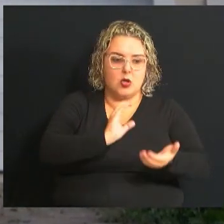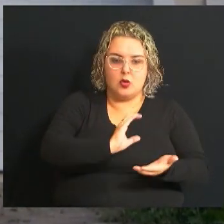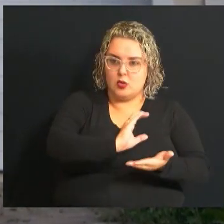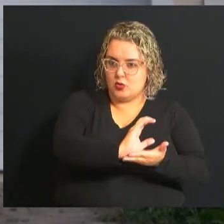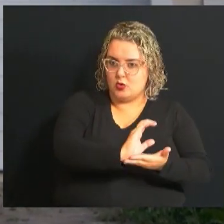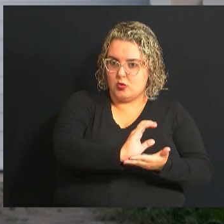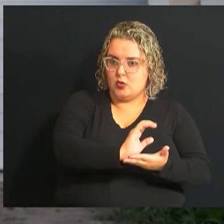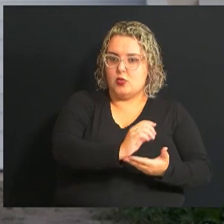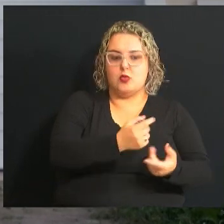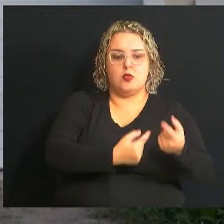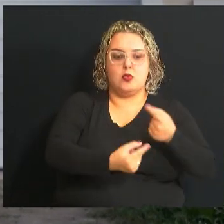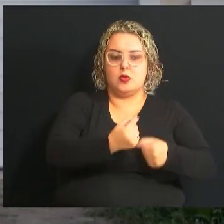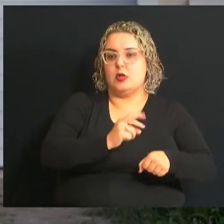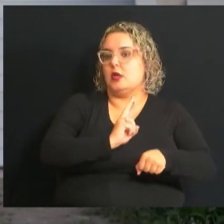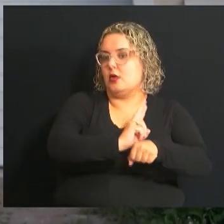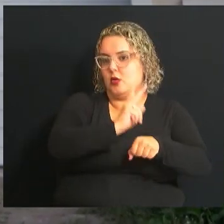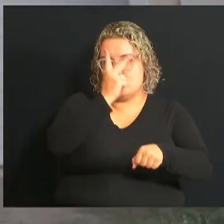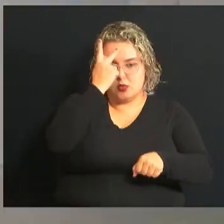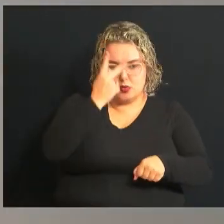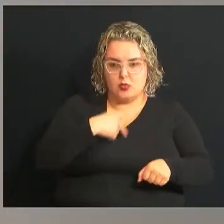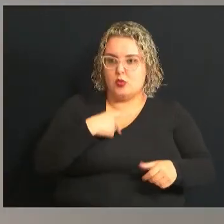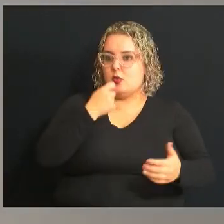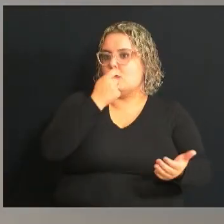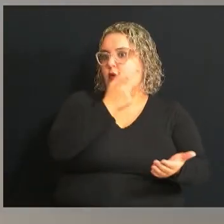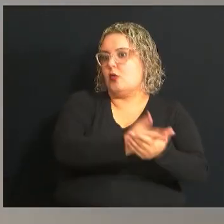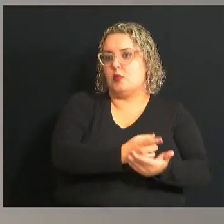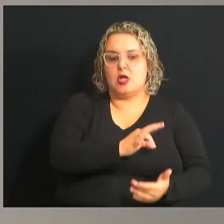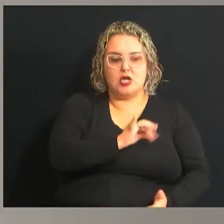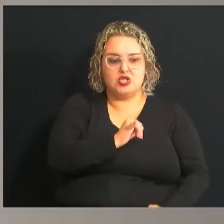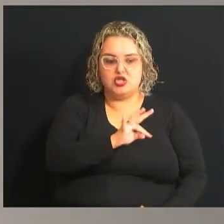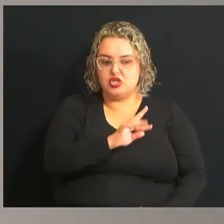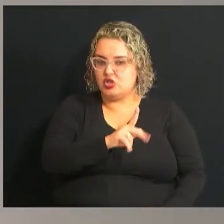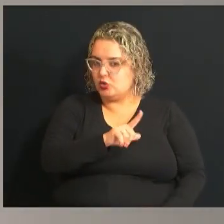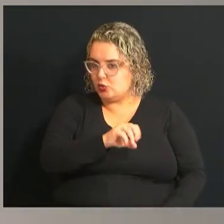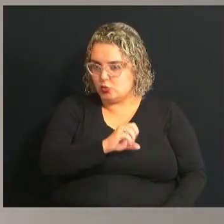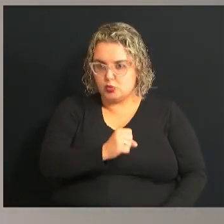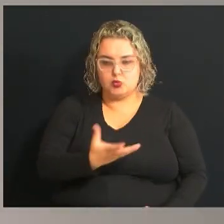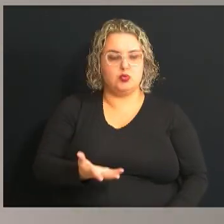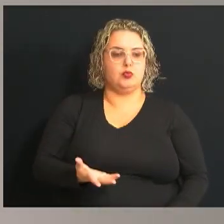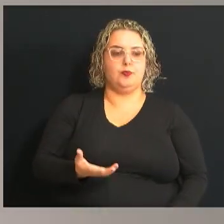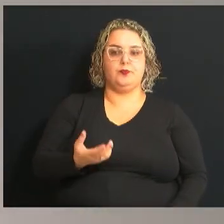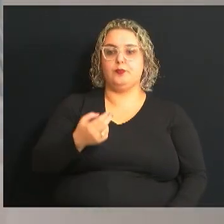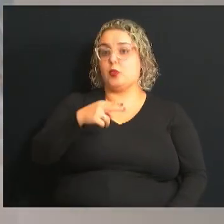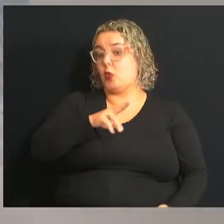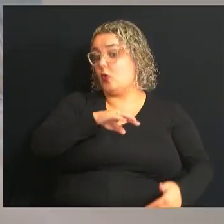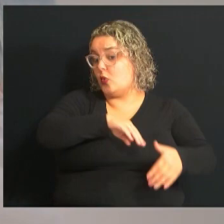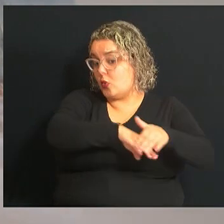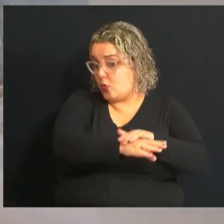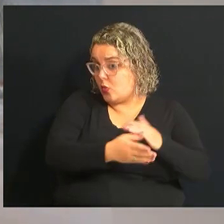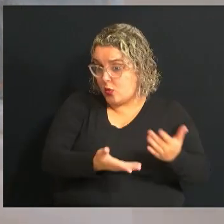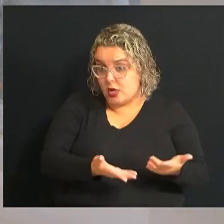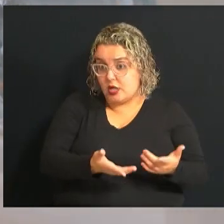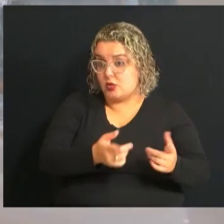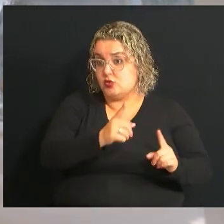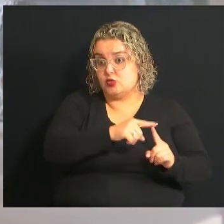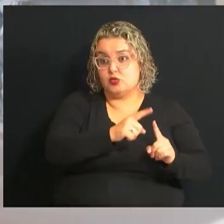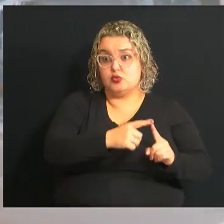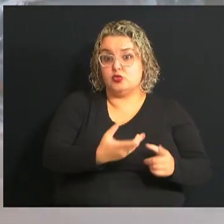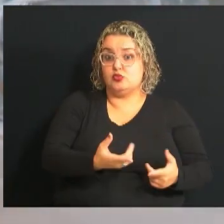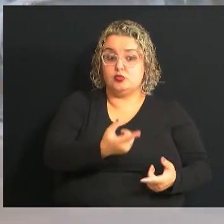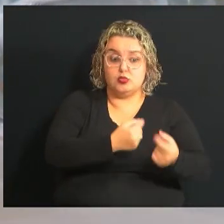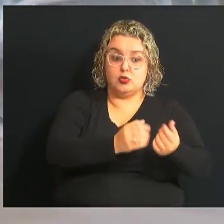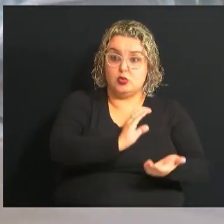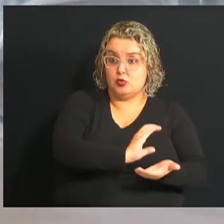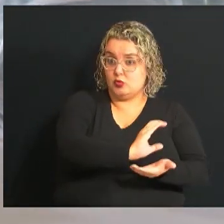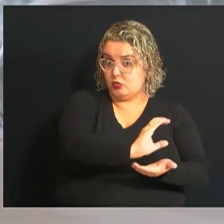recurso próprio, né? Comprar títulos, ou guardar em algum tipo de investimento que até seja um pouquinho